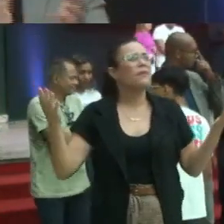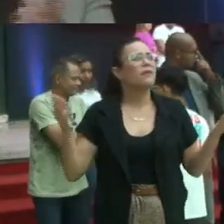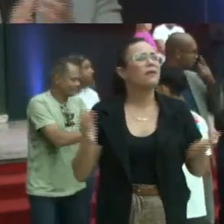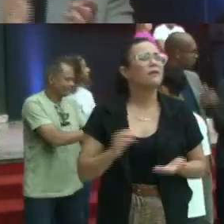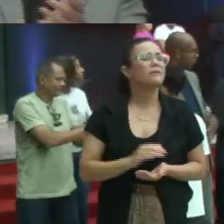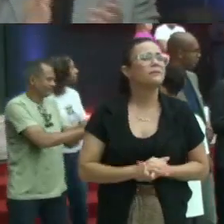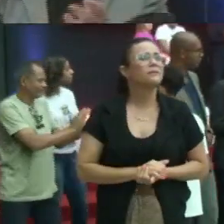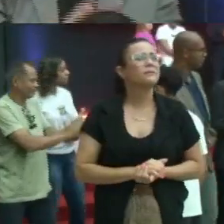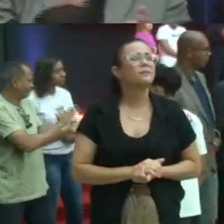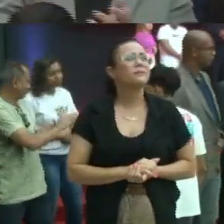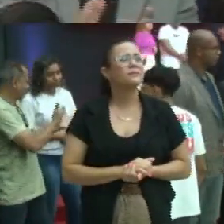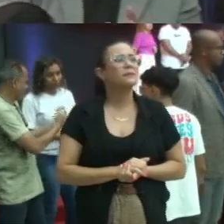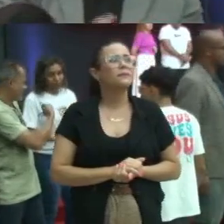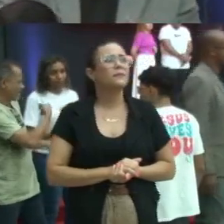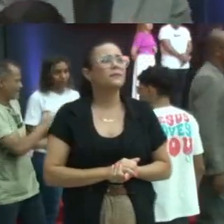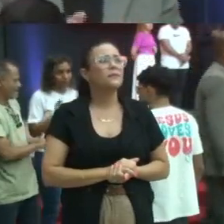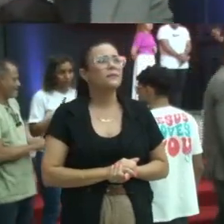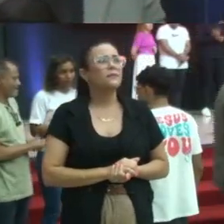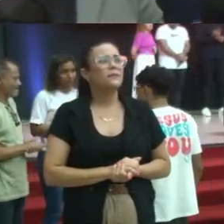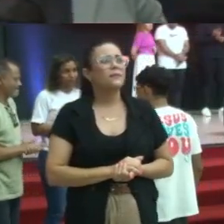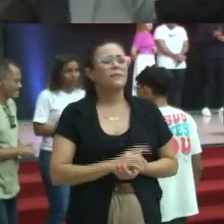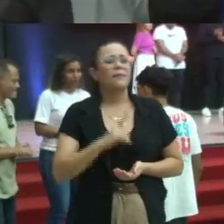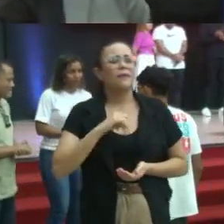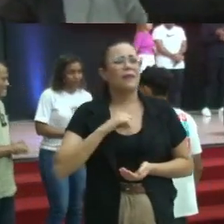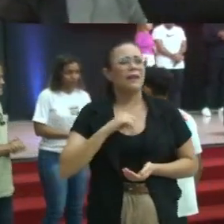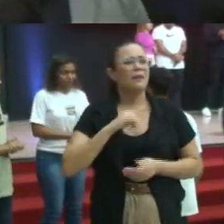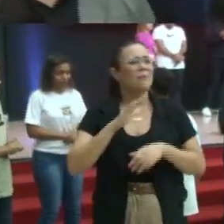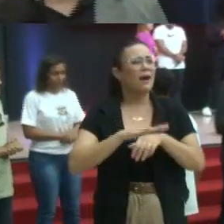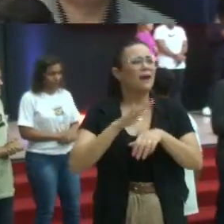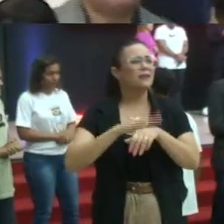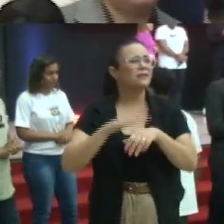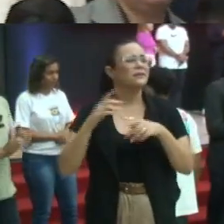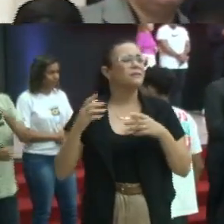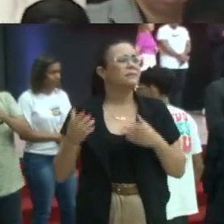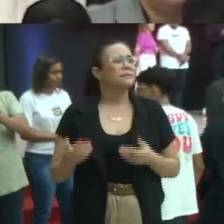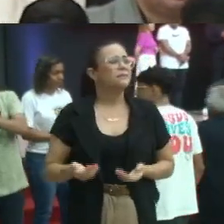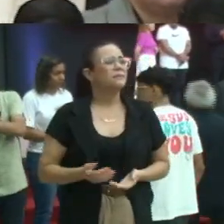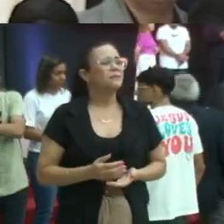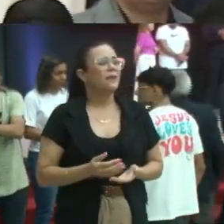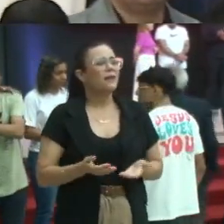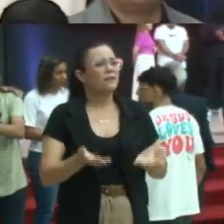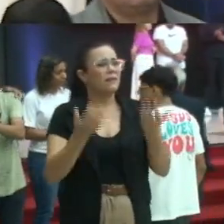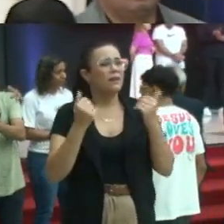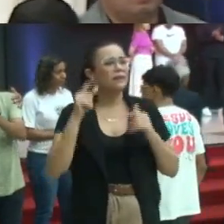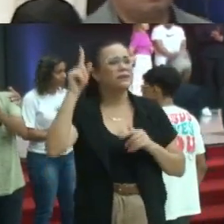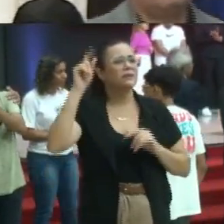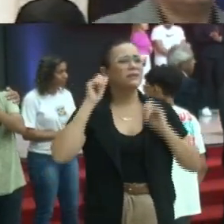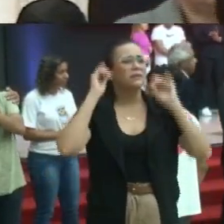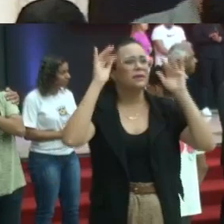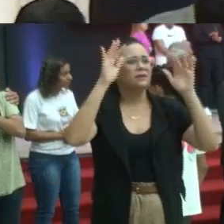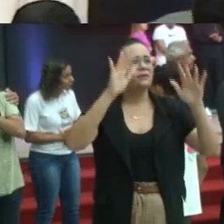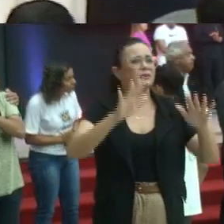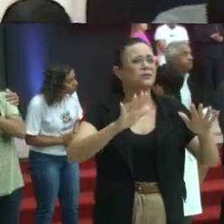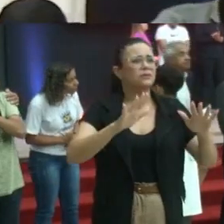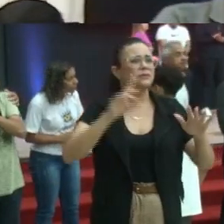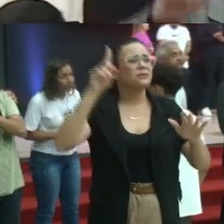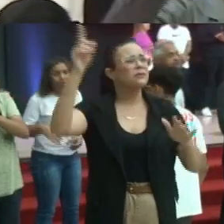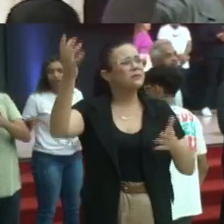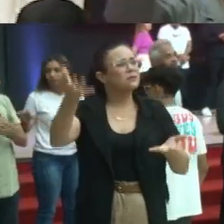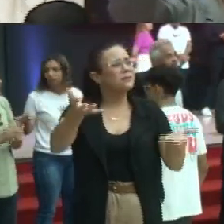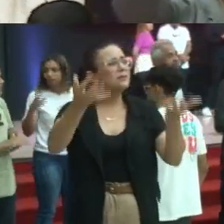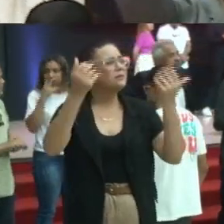Rui Marcos. Ainda mais lugar. Os jovens, venham. Deus te abençoe. Mais uma vida para